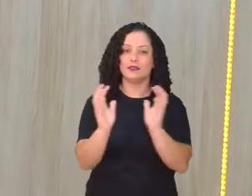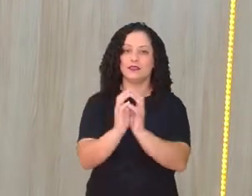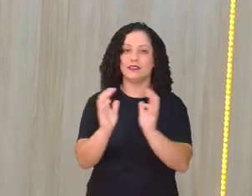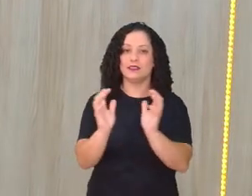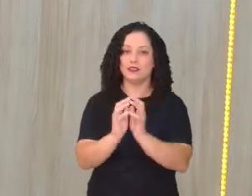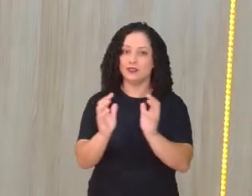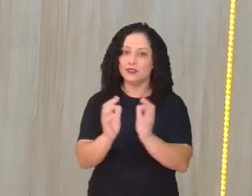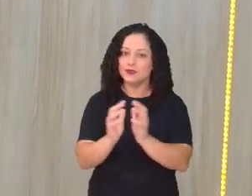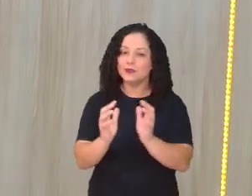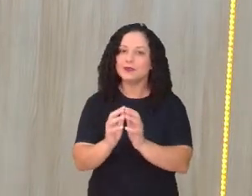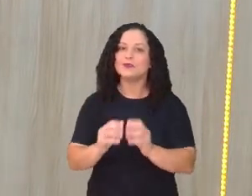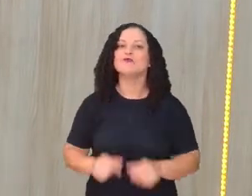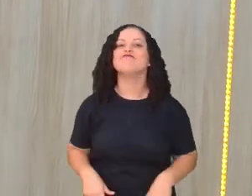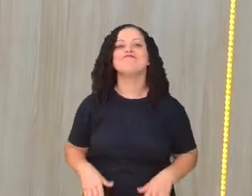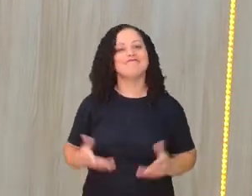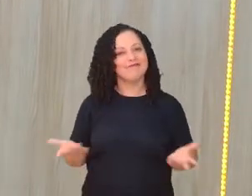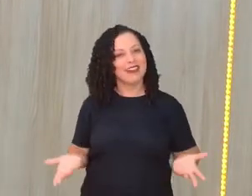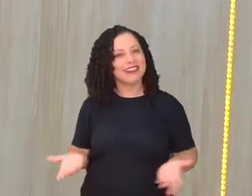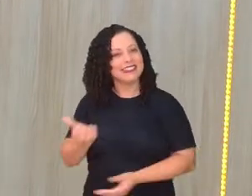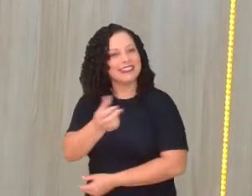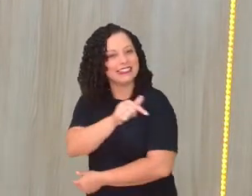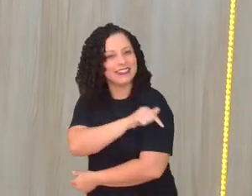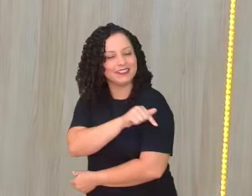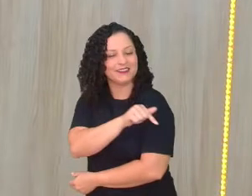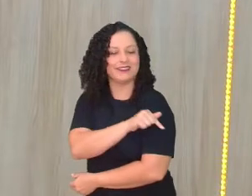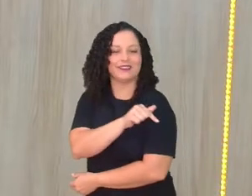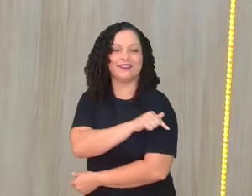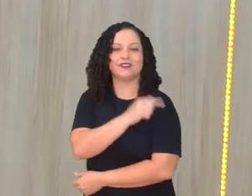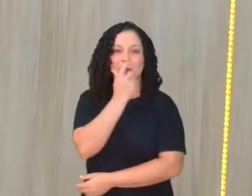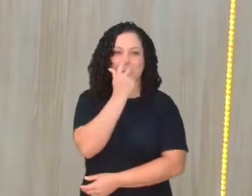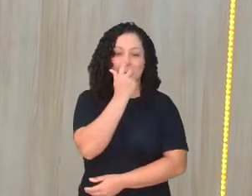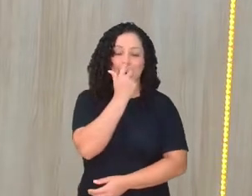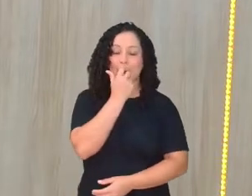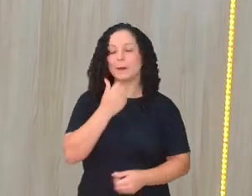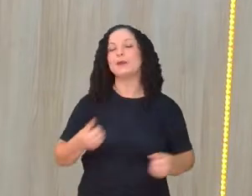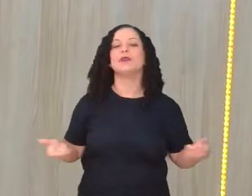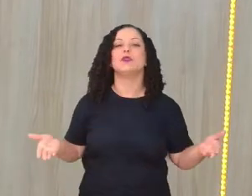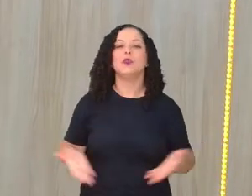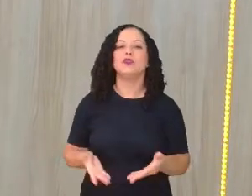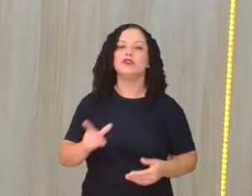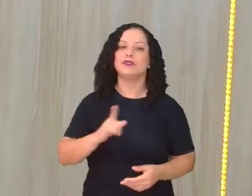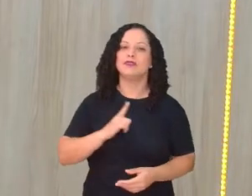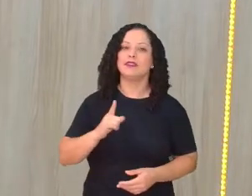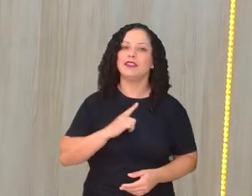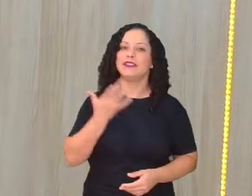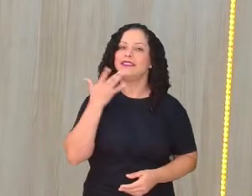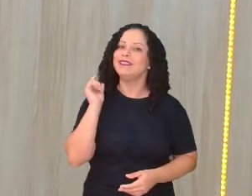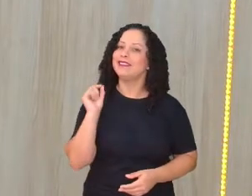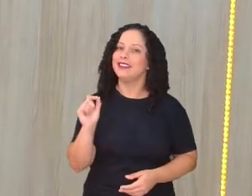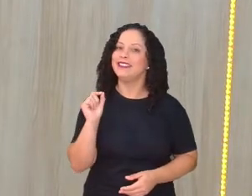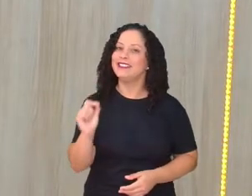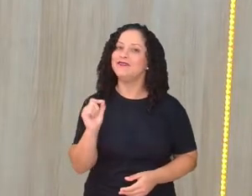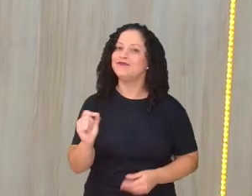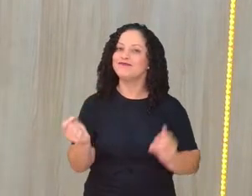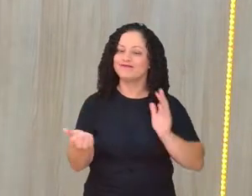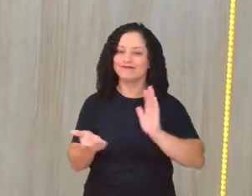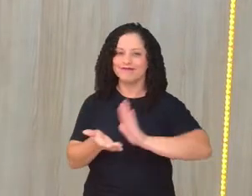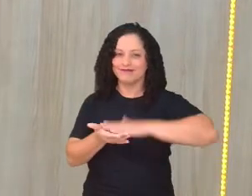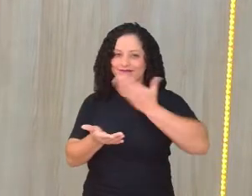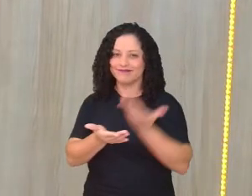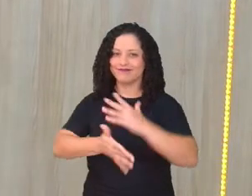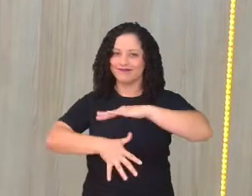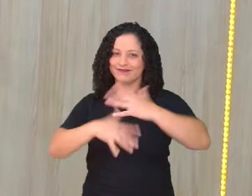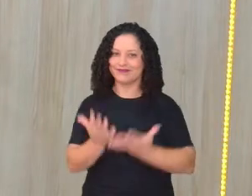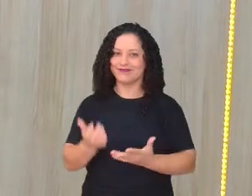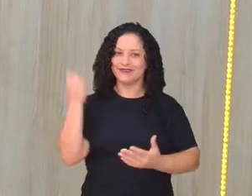para as turminhas maravilhosas do sétimo ano. Hoje nós contamos com a ajuda da nossa querida